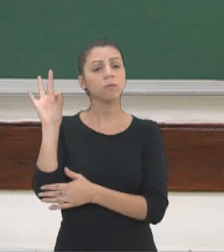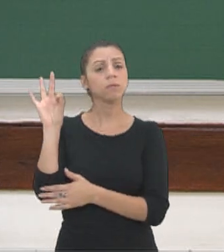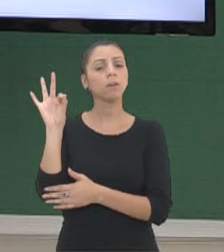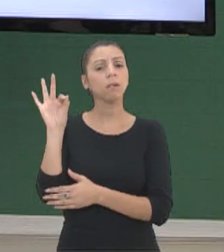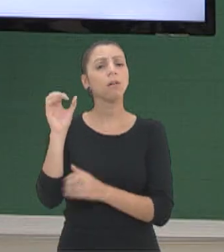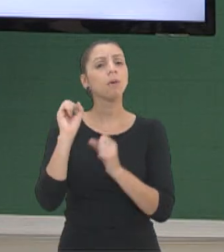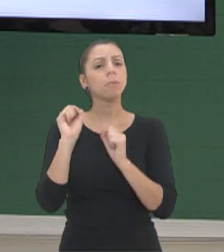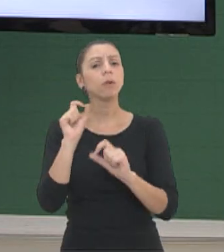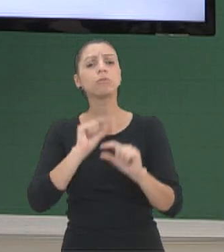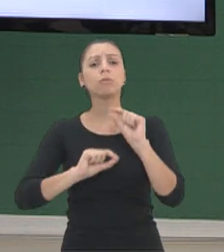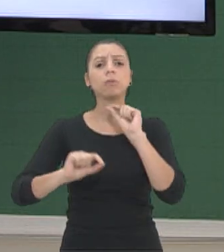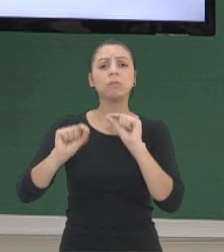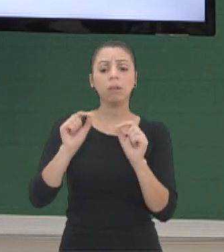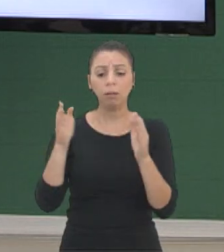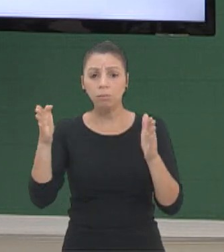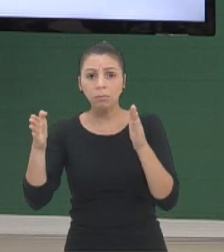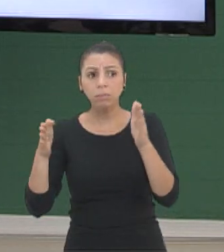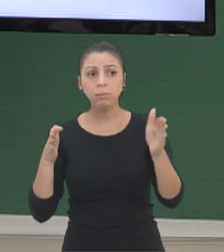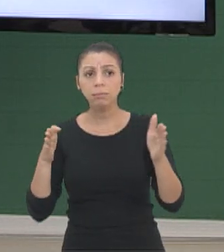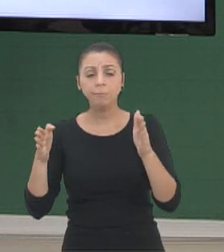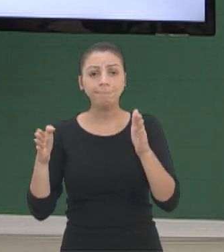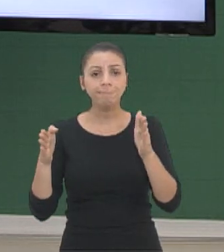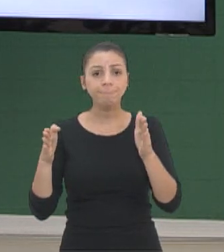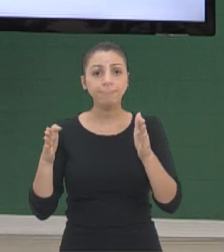ser considerado um período de